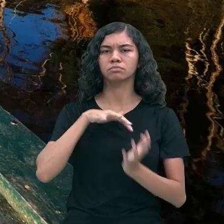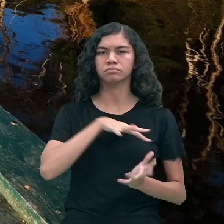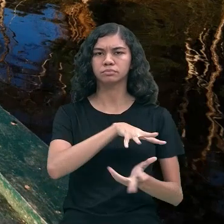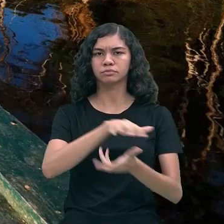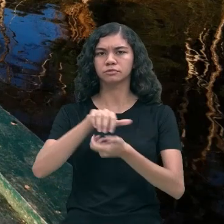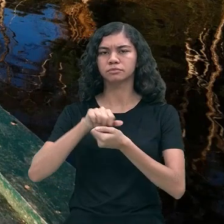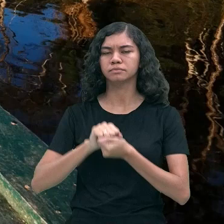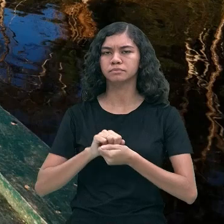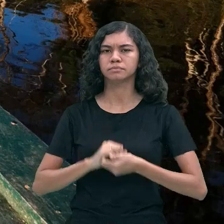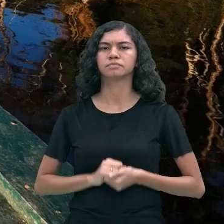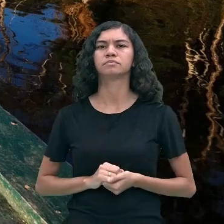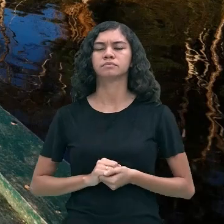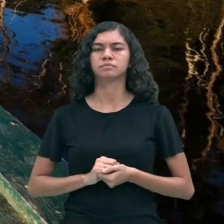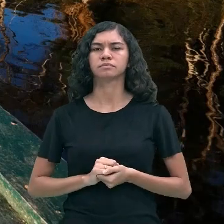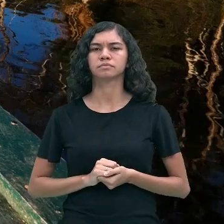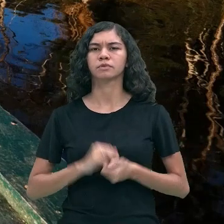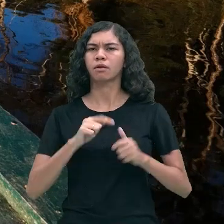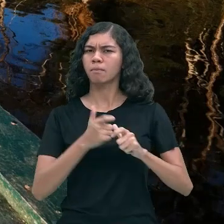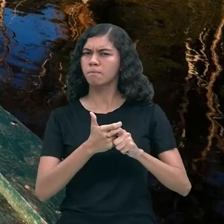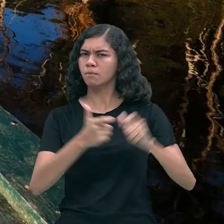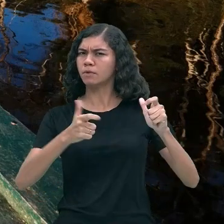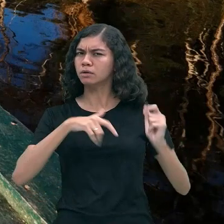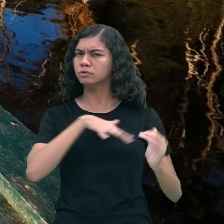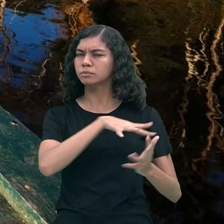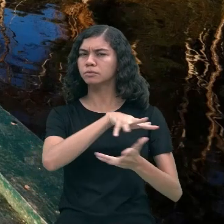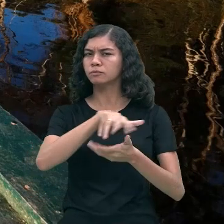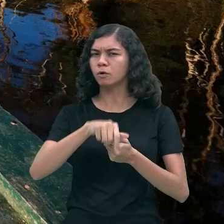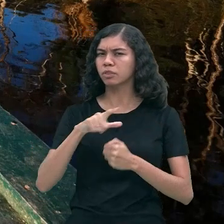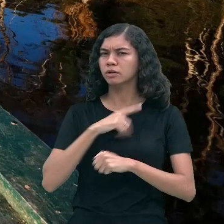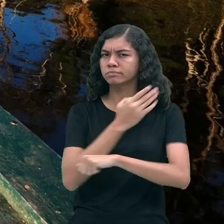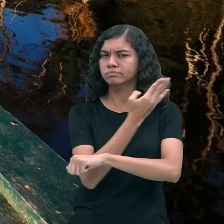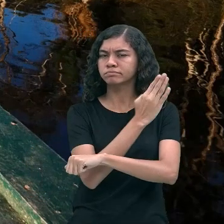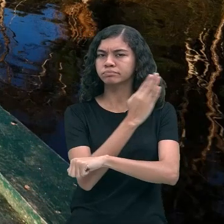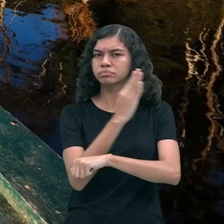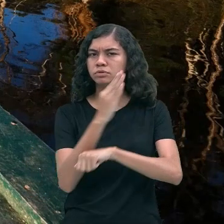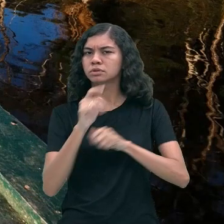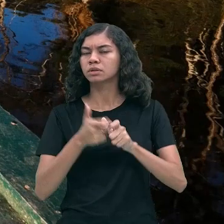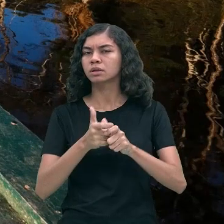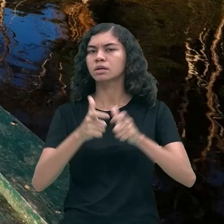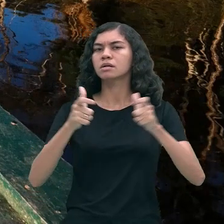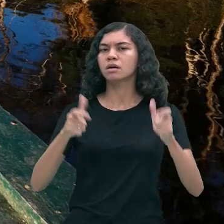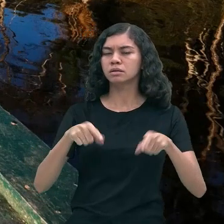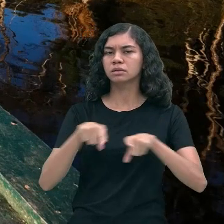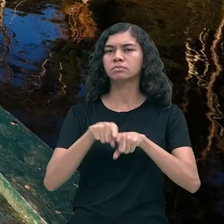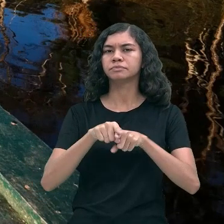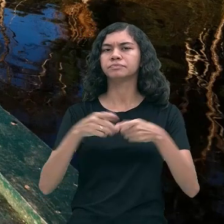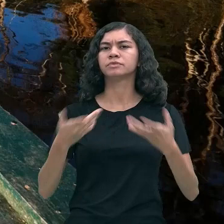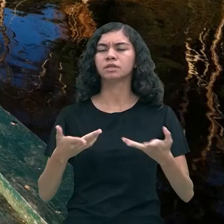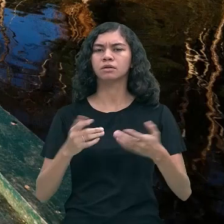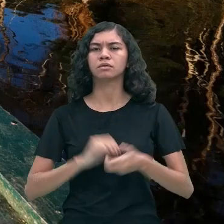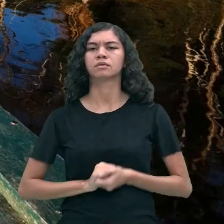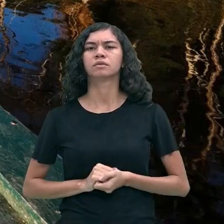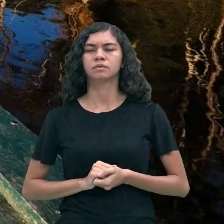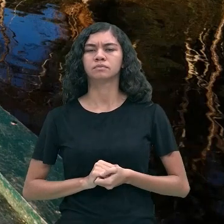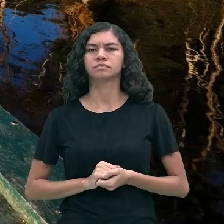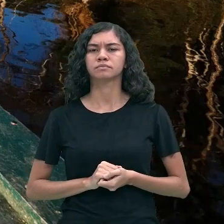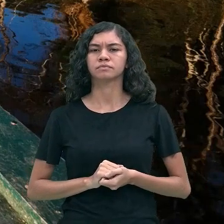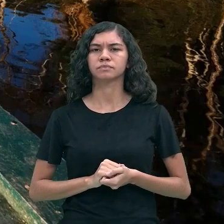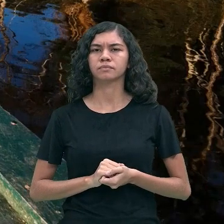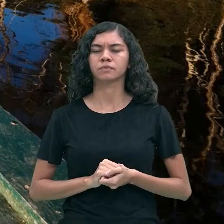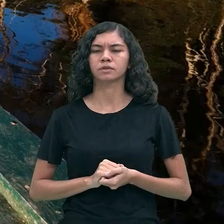ela justamente é a maior do mundo, tem uma enorme biodiversidade, ela vai ser tema dos diversos